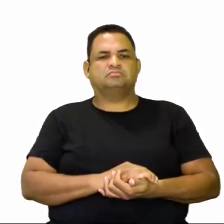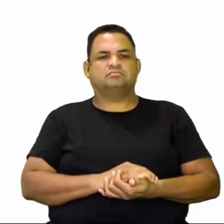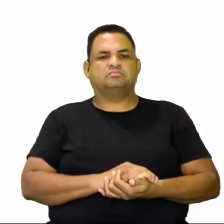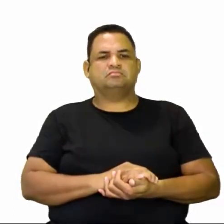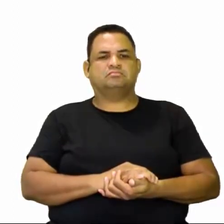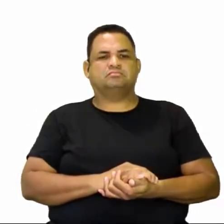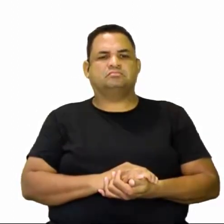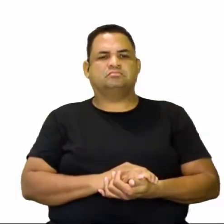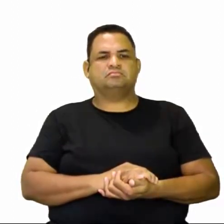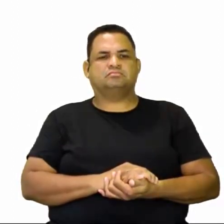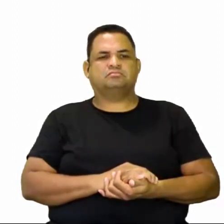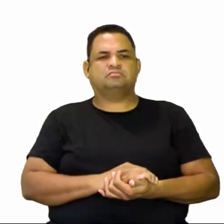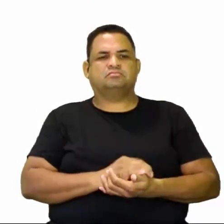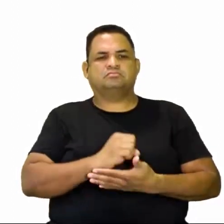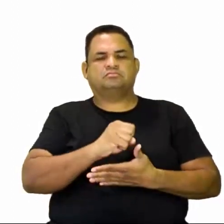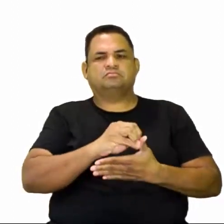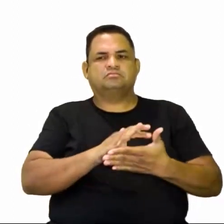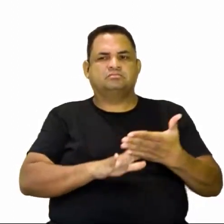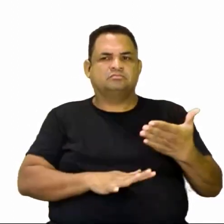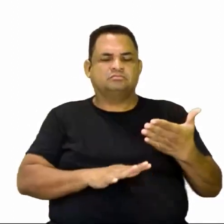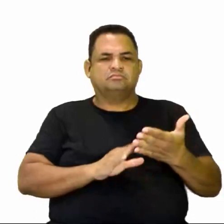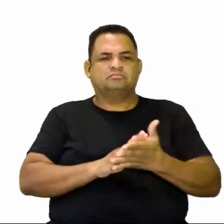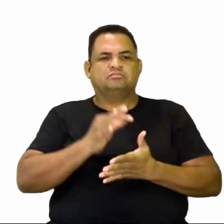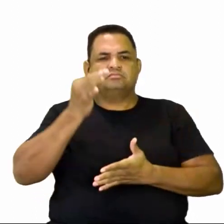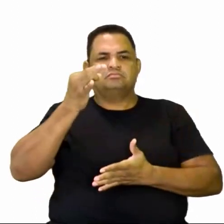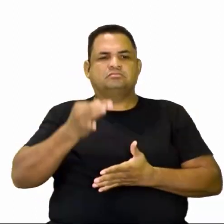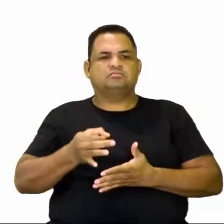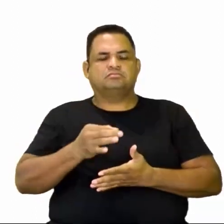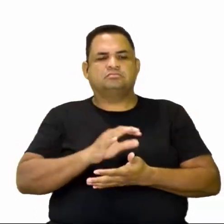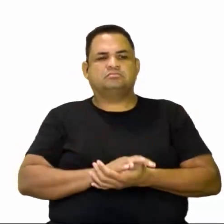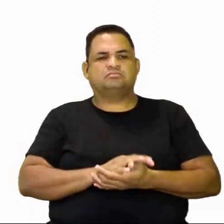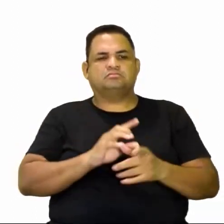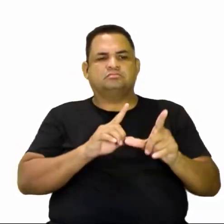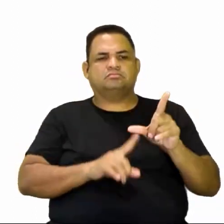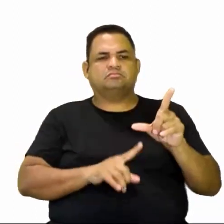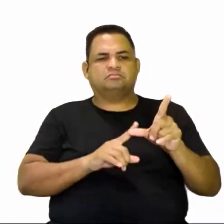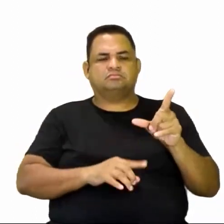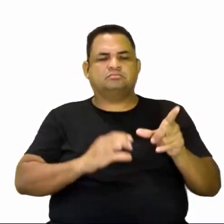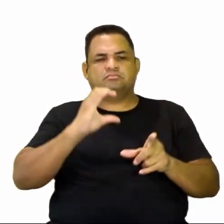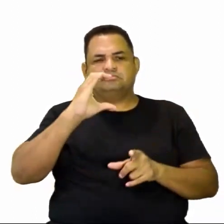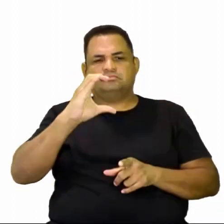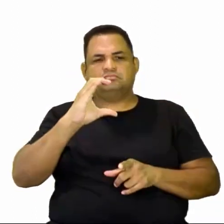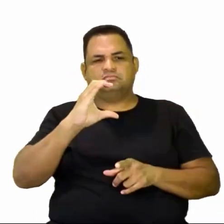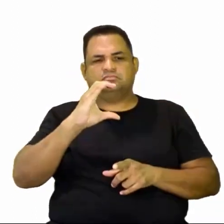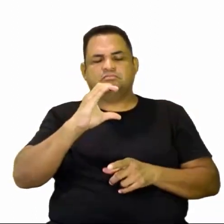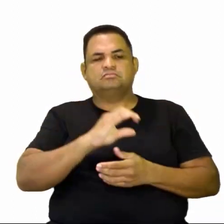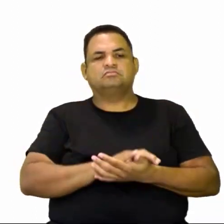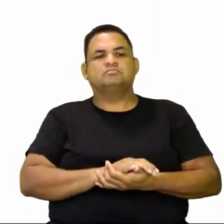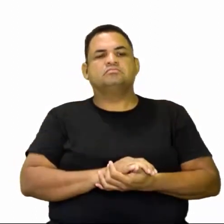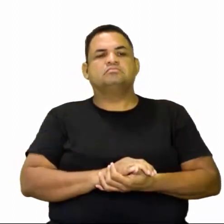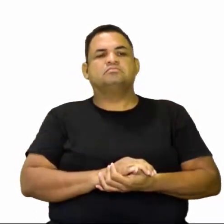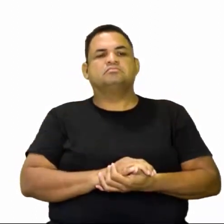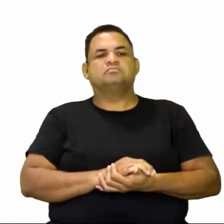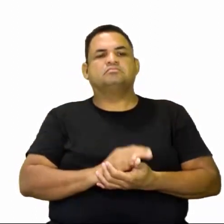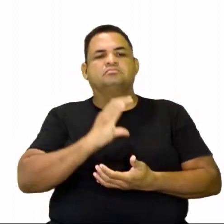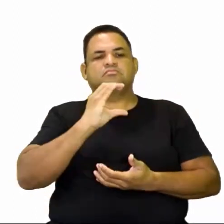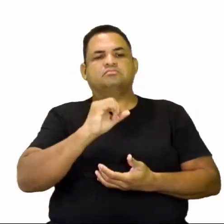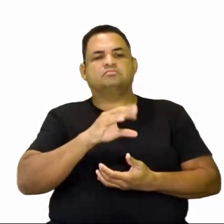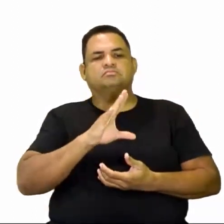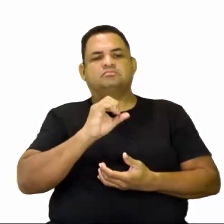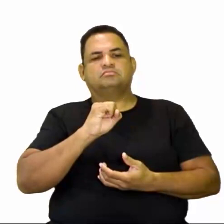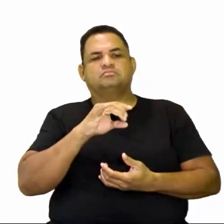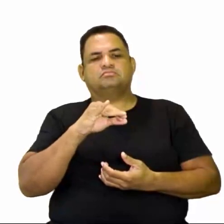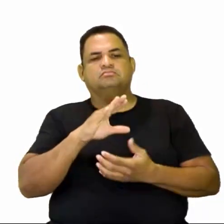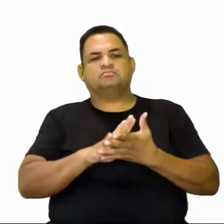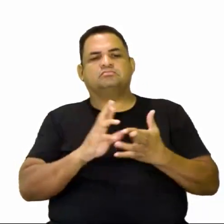só. A alternativa correta é a letra C, onde o